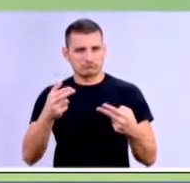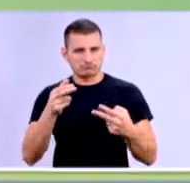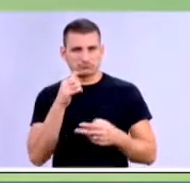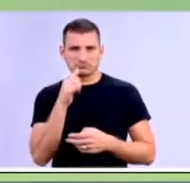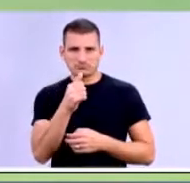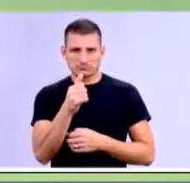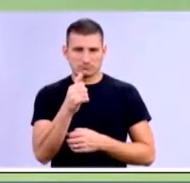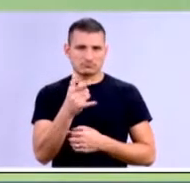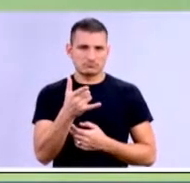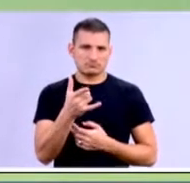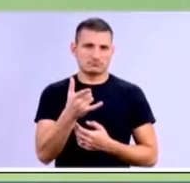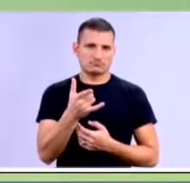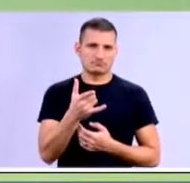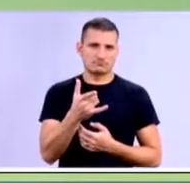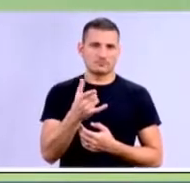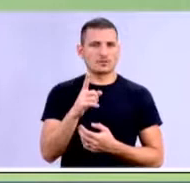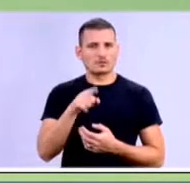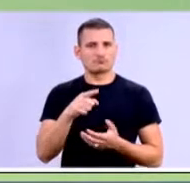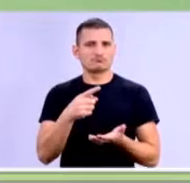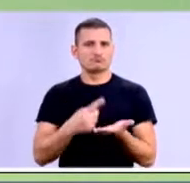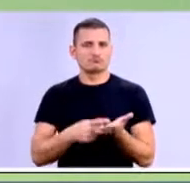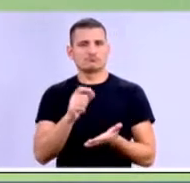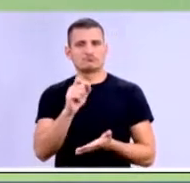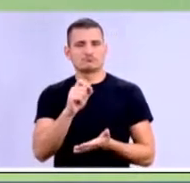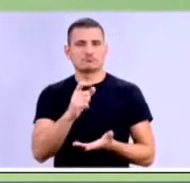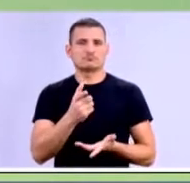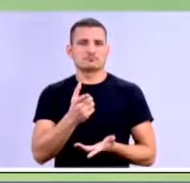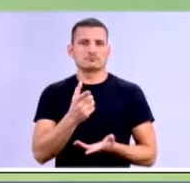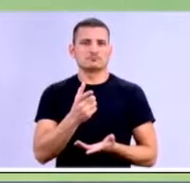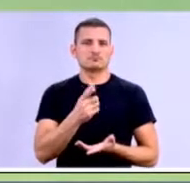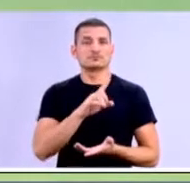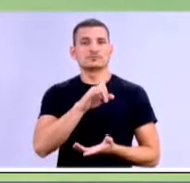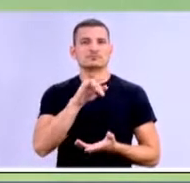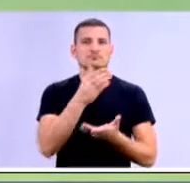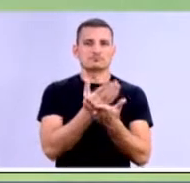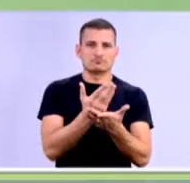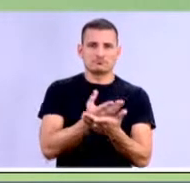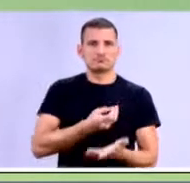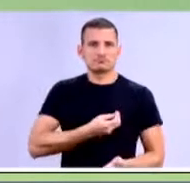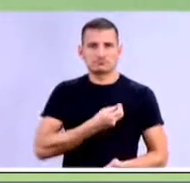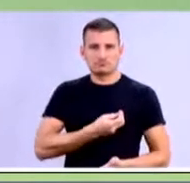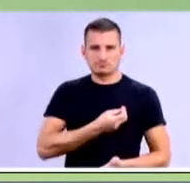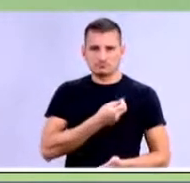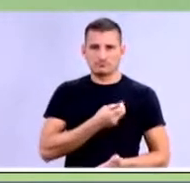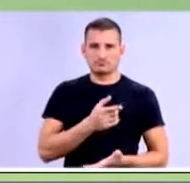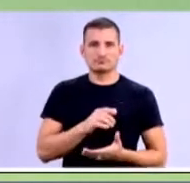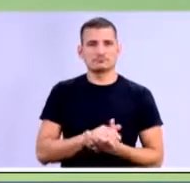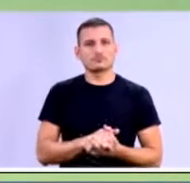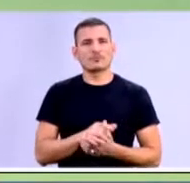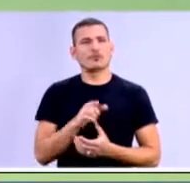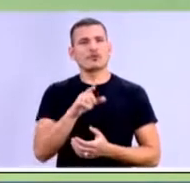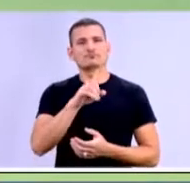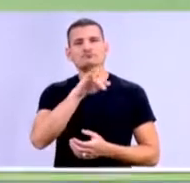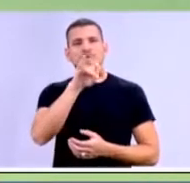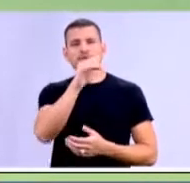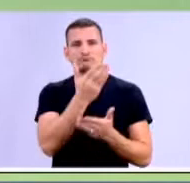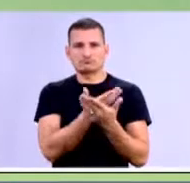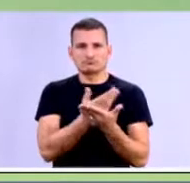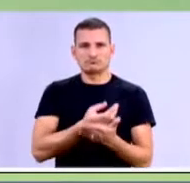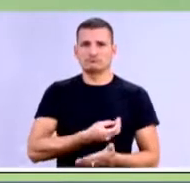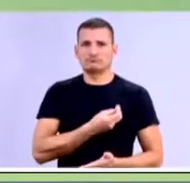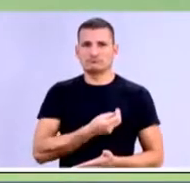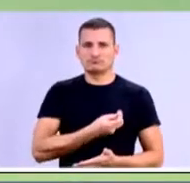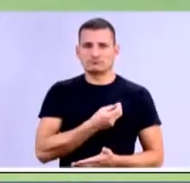com momentos presenciais. Olha a diferença aí. Esses momentos presenciais